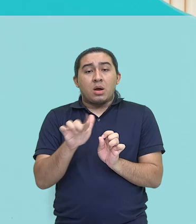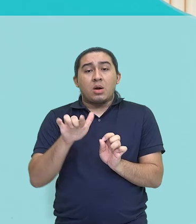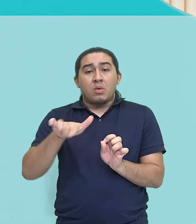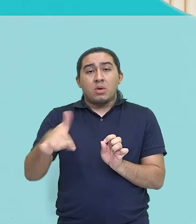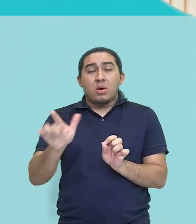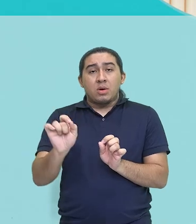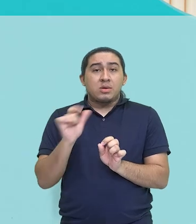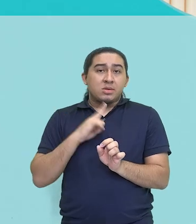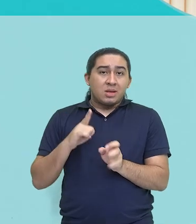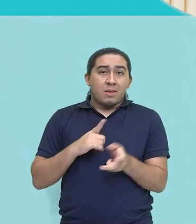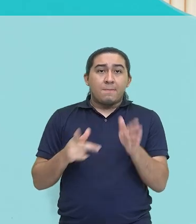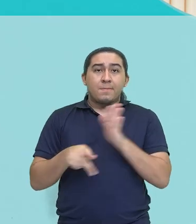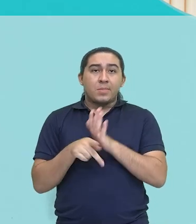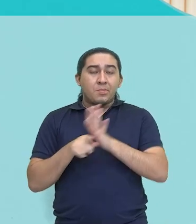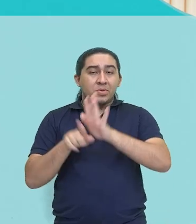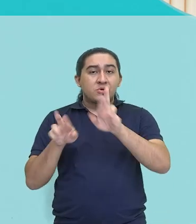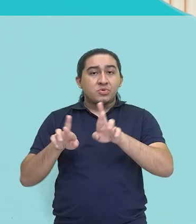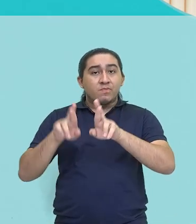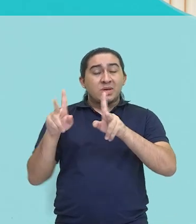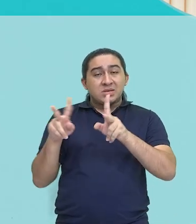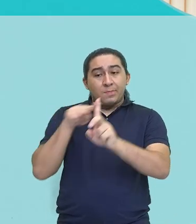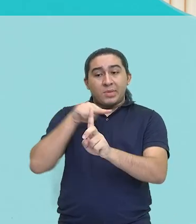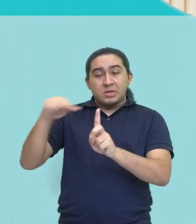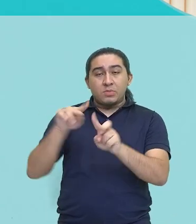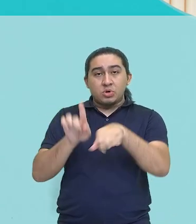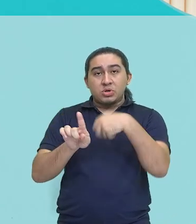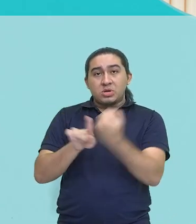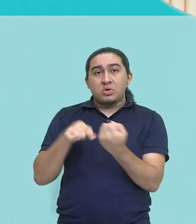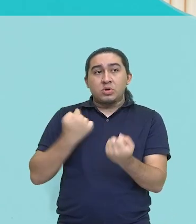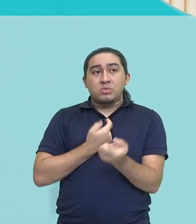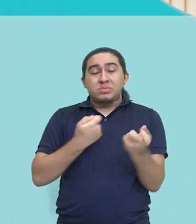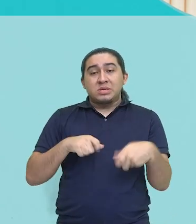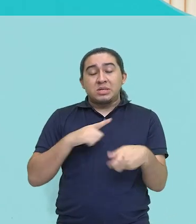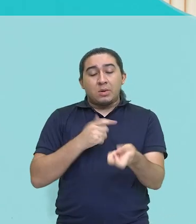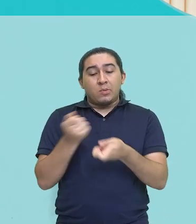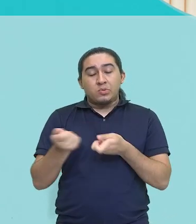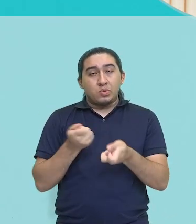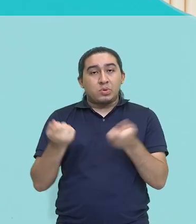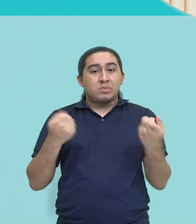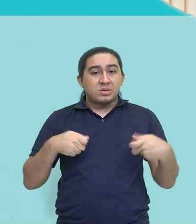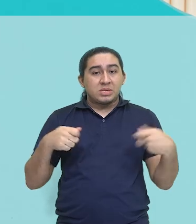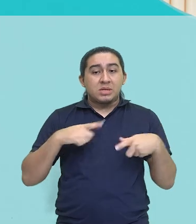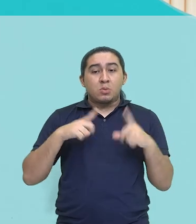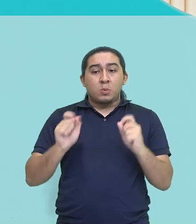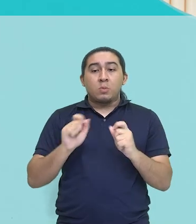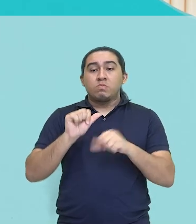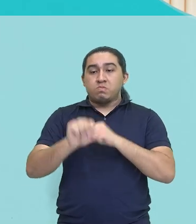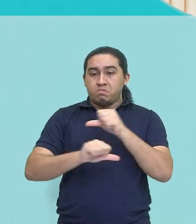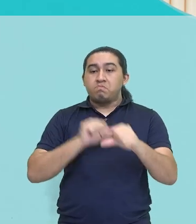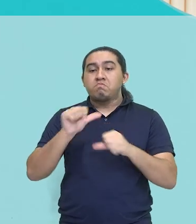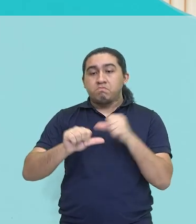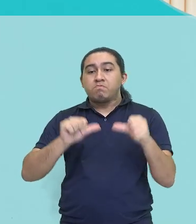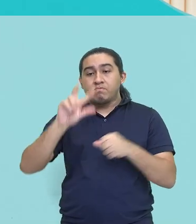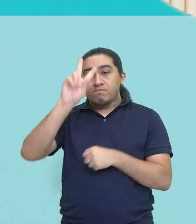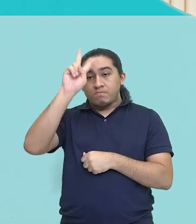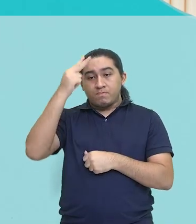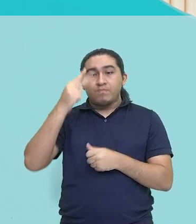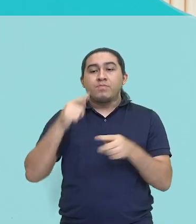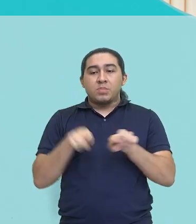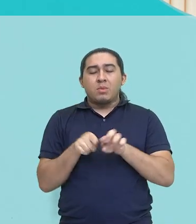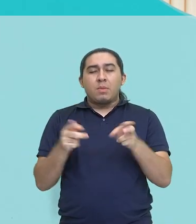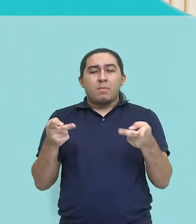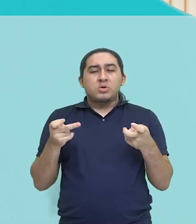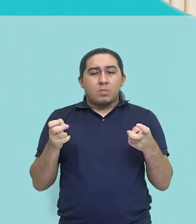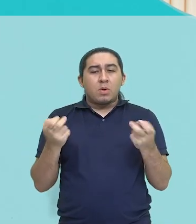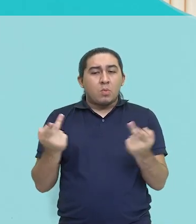de objetificação da nossa sociedade que a gente precisa controlar, a gente precisa modificar, né, e ver